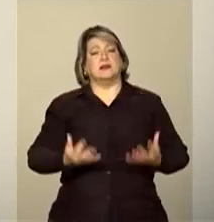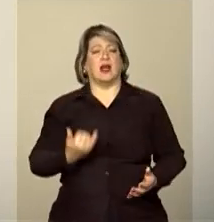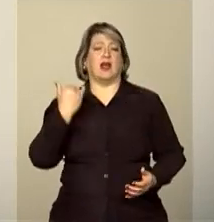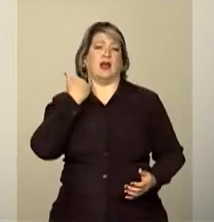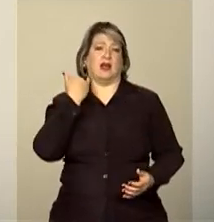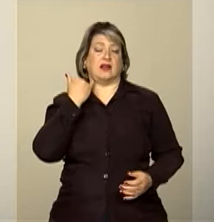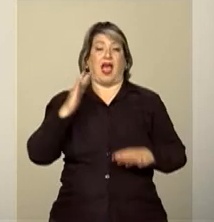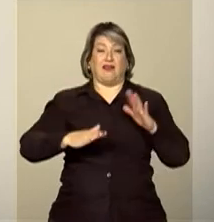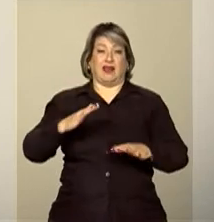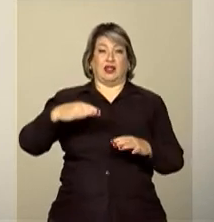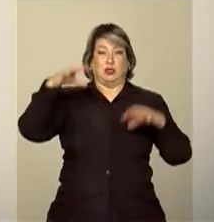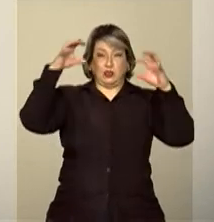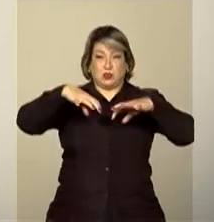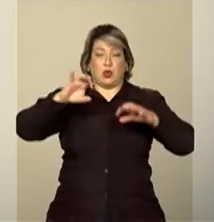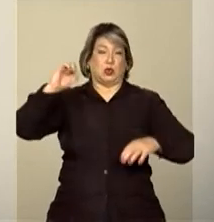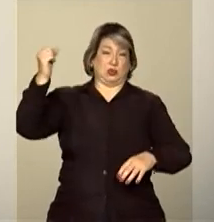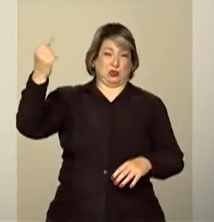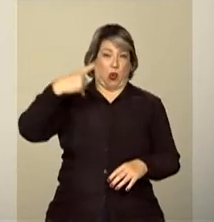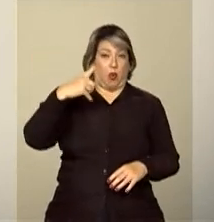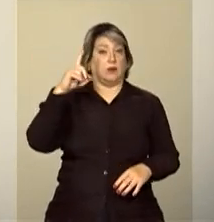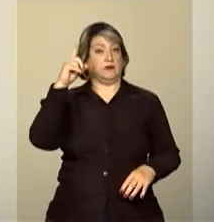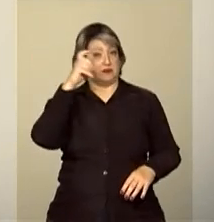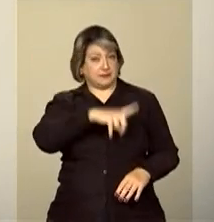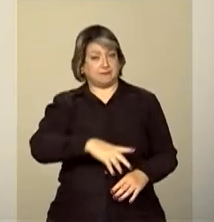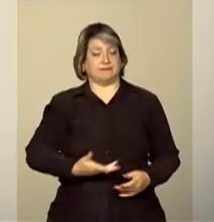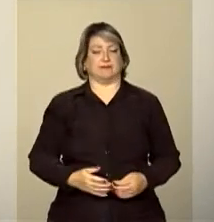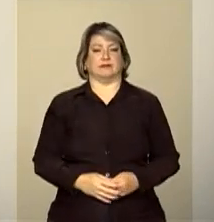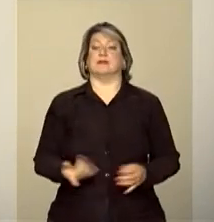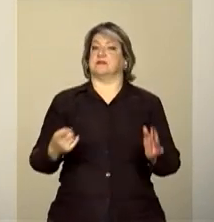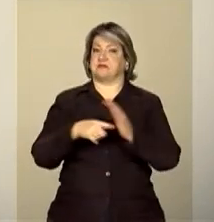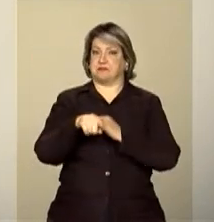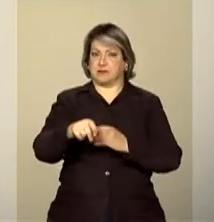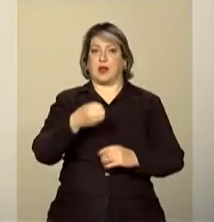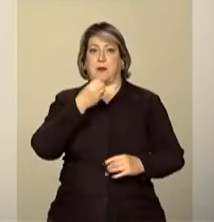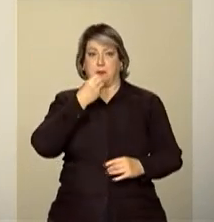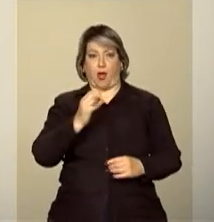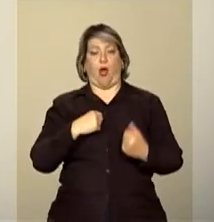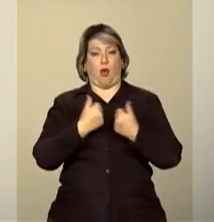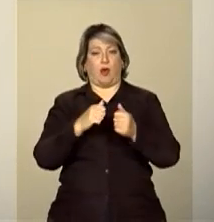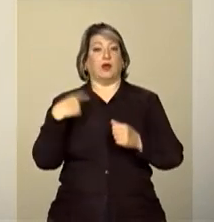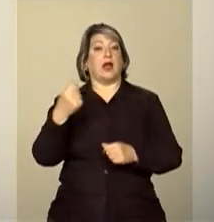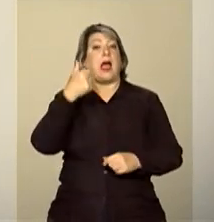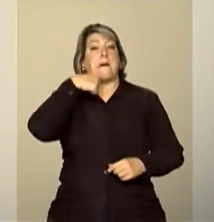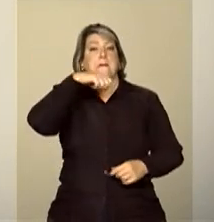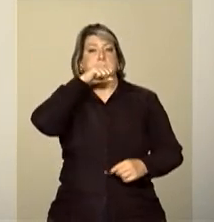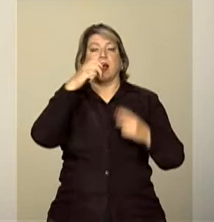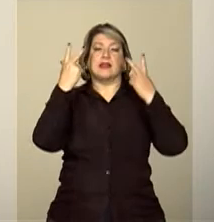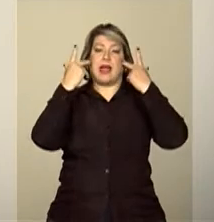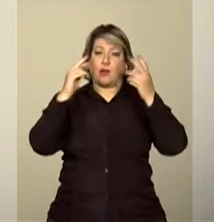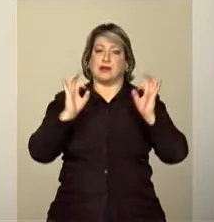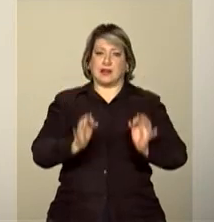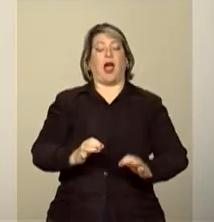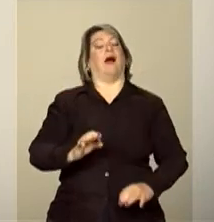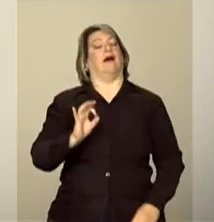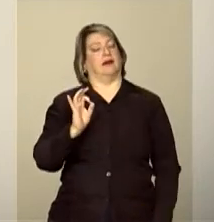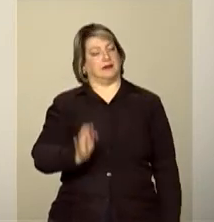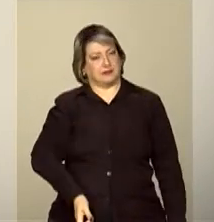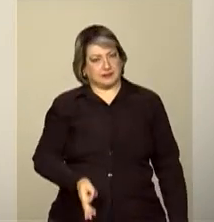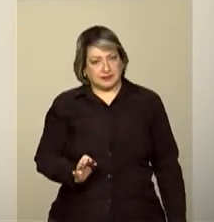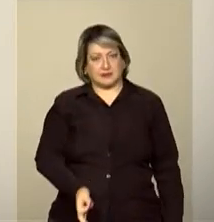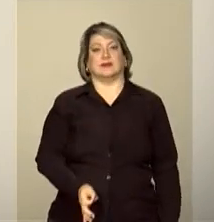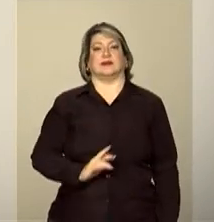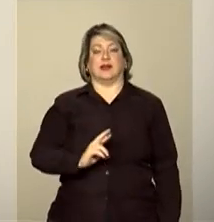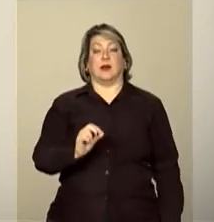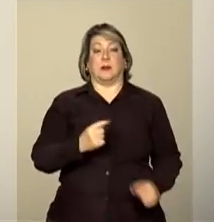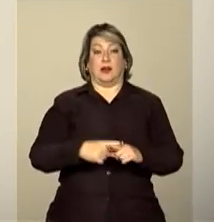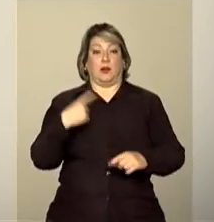às vezes debaixo de chuva ou de sol a pino e esse transporte adequado também dá tranquilidade para as mães não é presidenta Com certeza